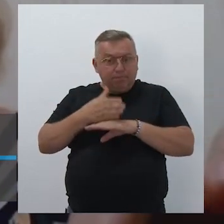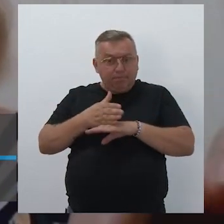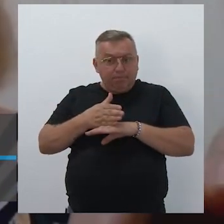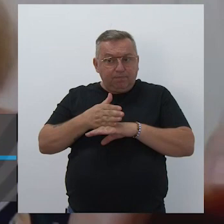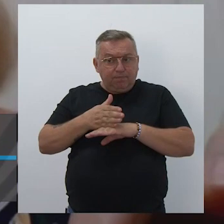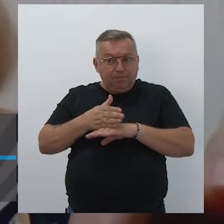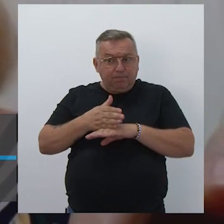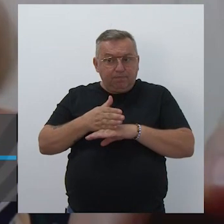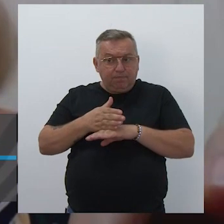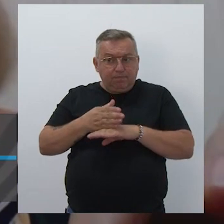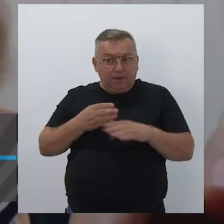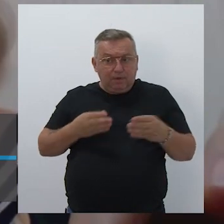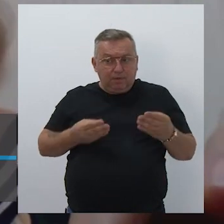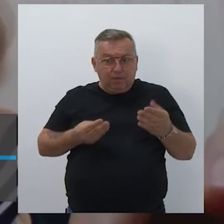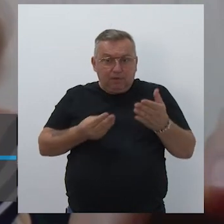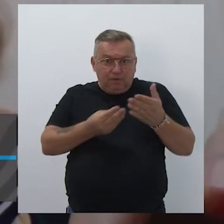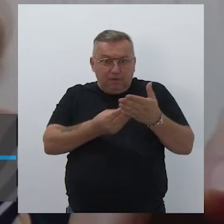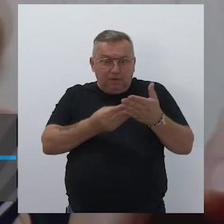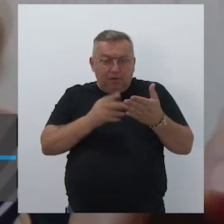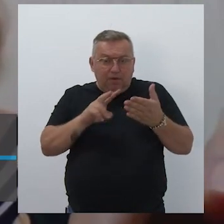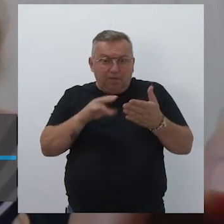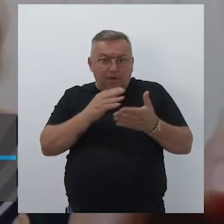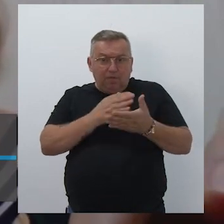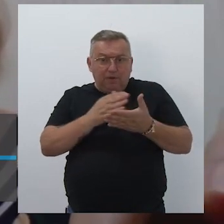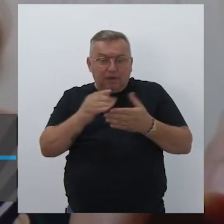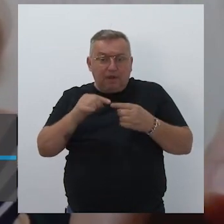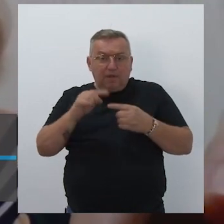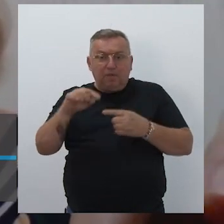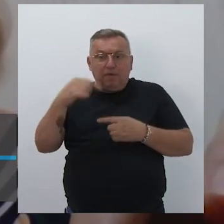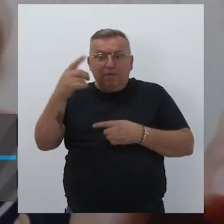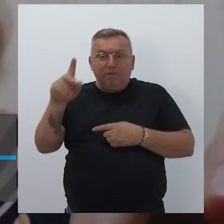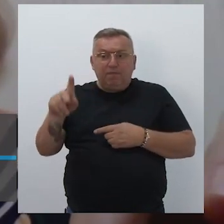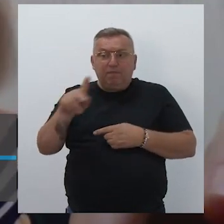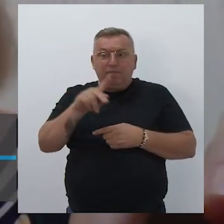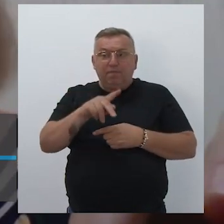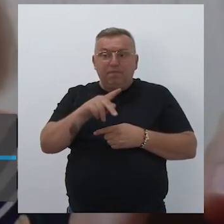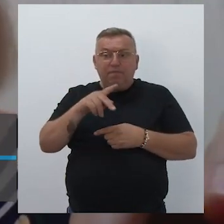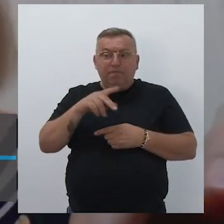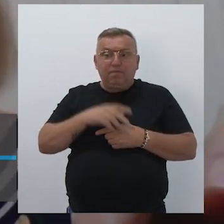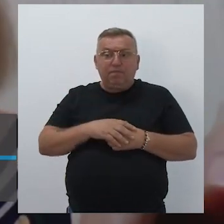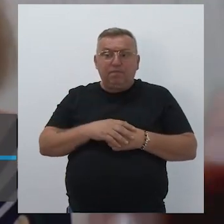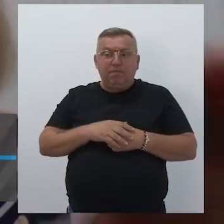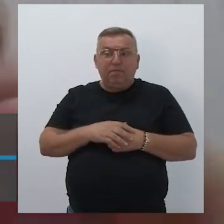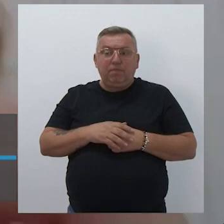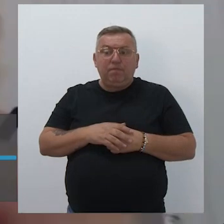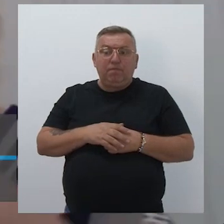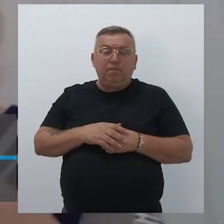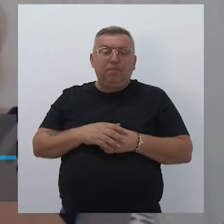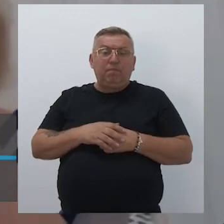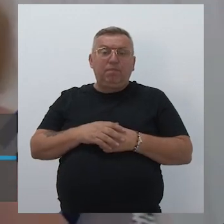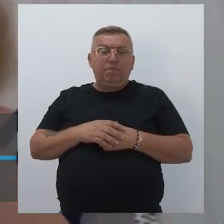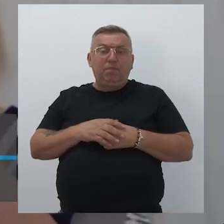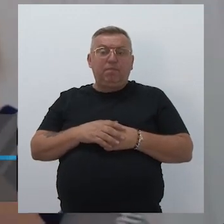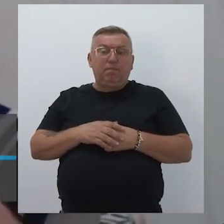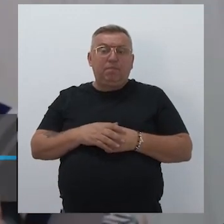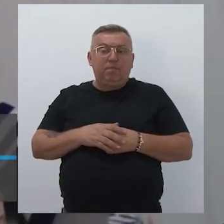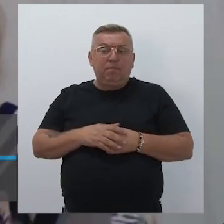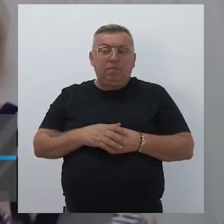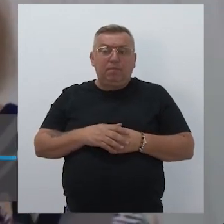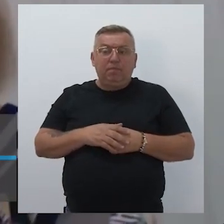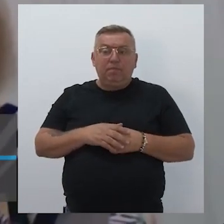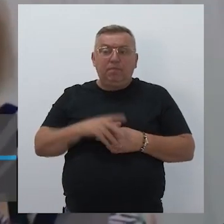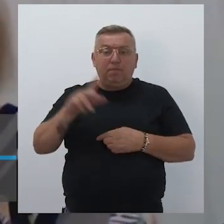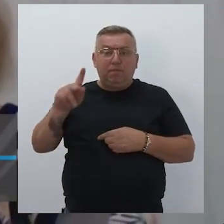A atribuição que vai começar a semana que vem com os professores, para os professores efetivos.